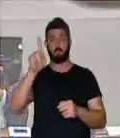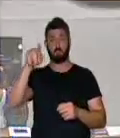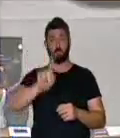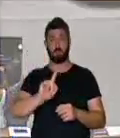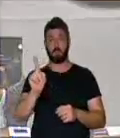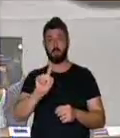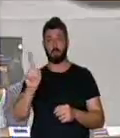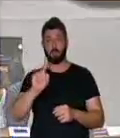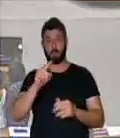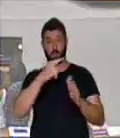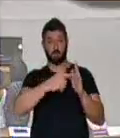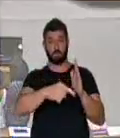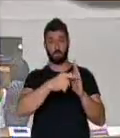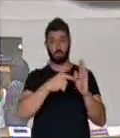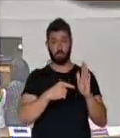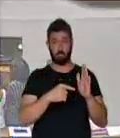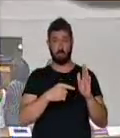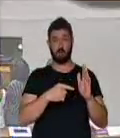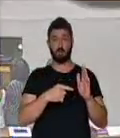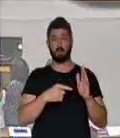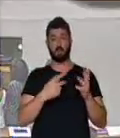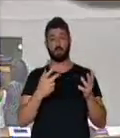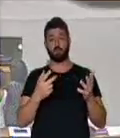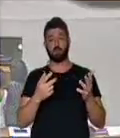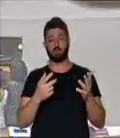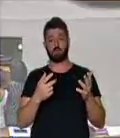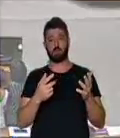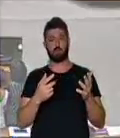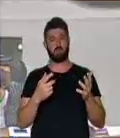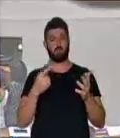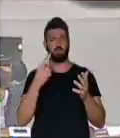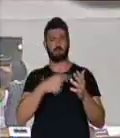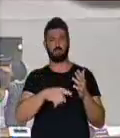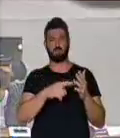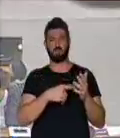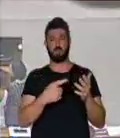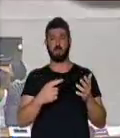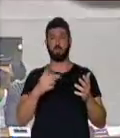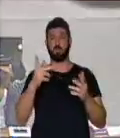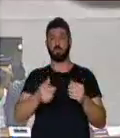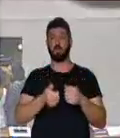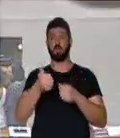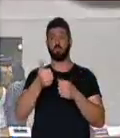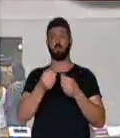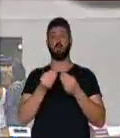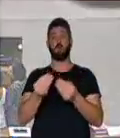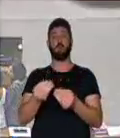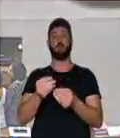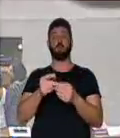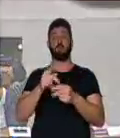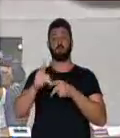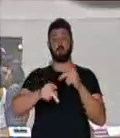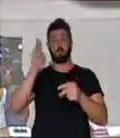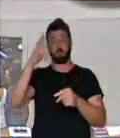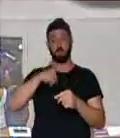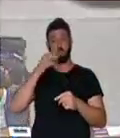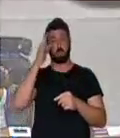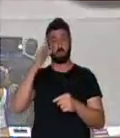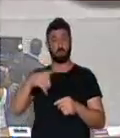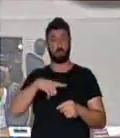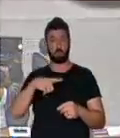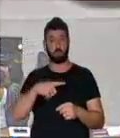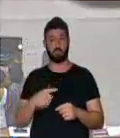que é não ao veto, entendendo que para dar uma condição melhor aos brasileiros, e eu sou testemunha